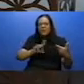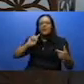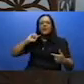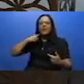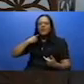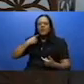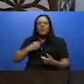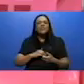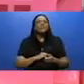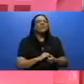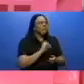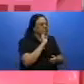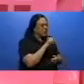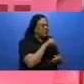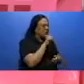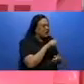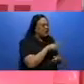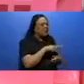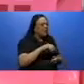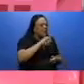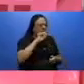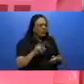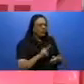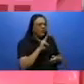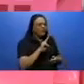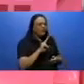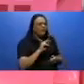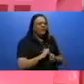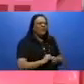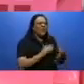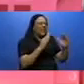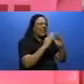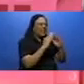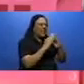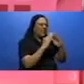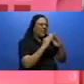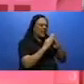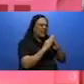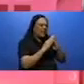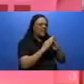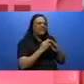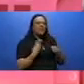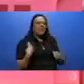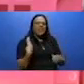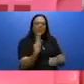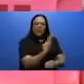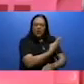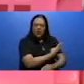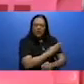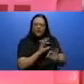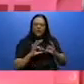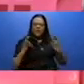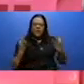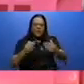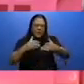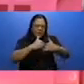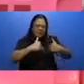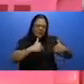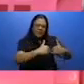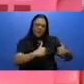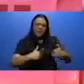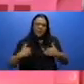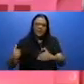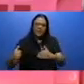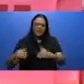Muito, professora Ju. Lá em casa, nós já estamos fazendo a seleta certinho. Plástico no lixo